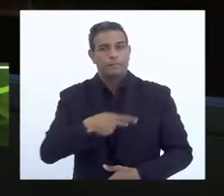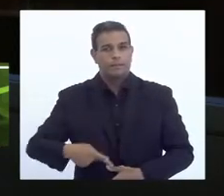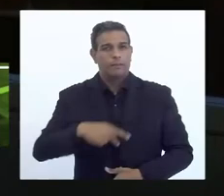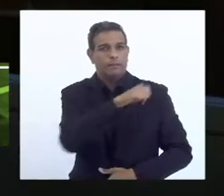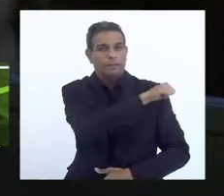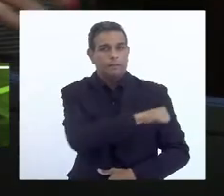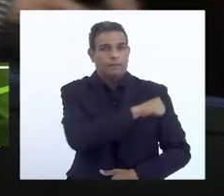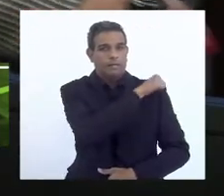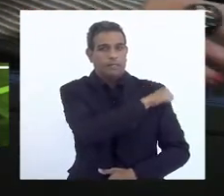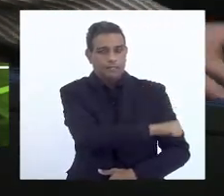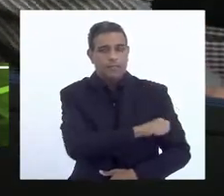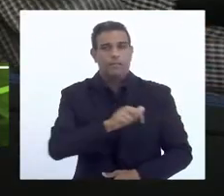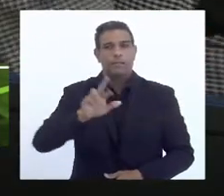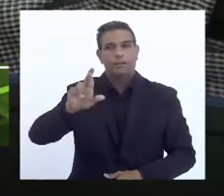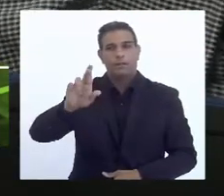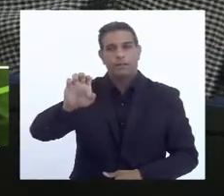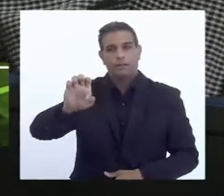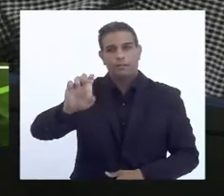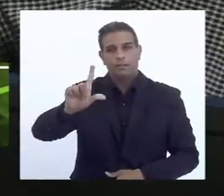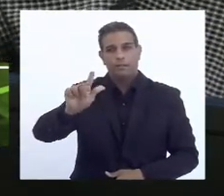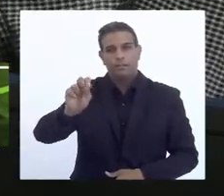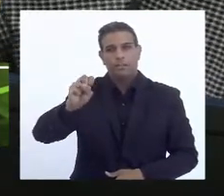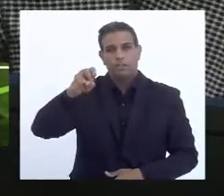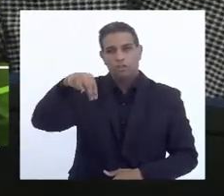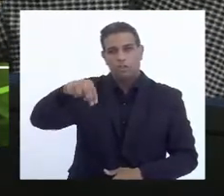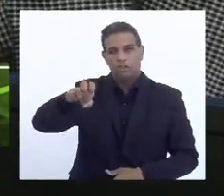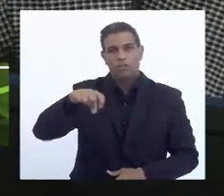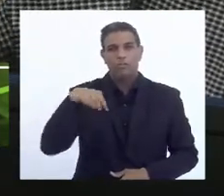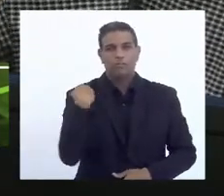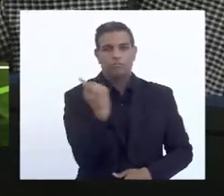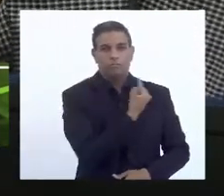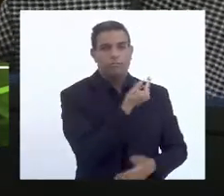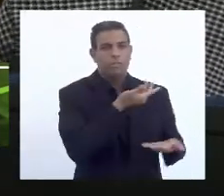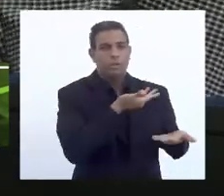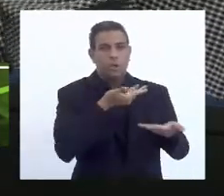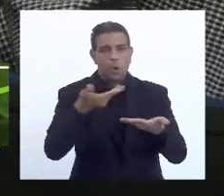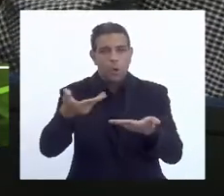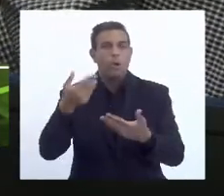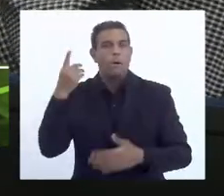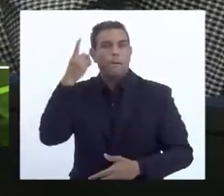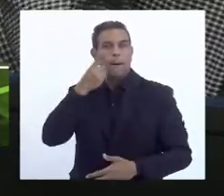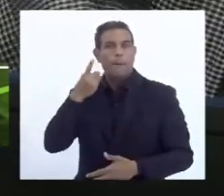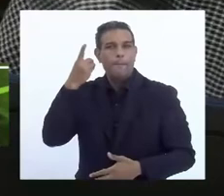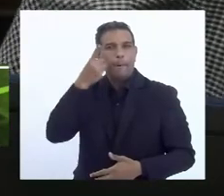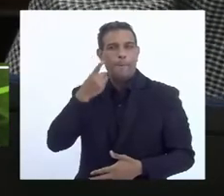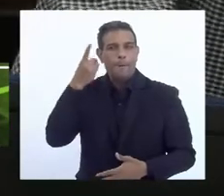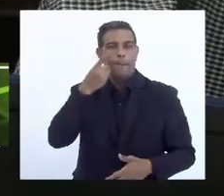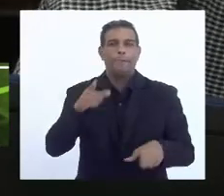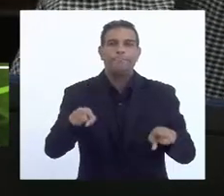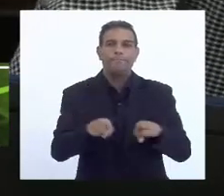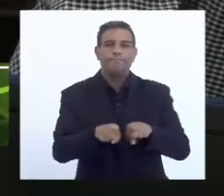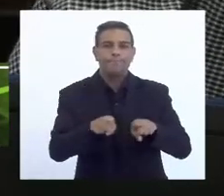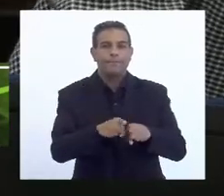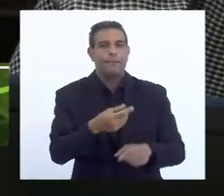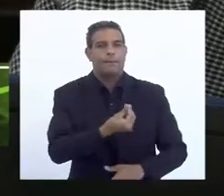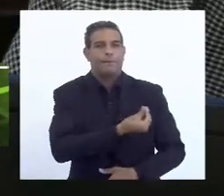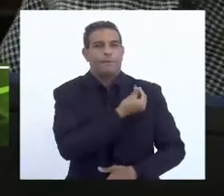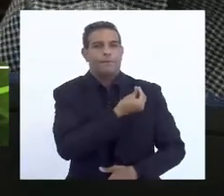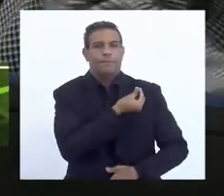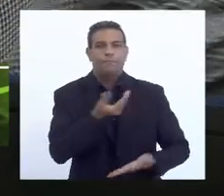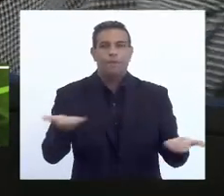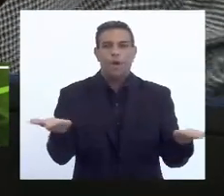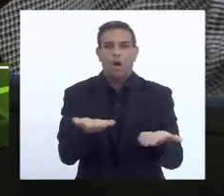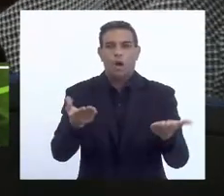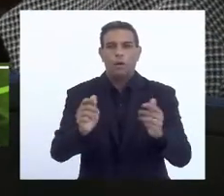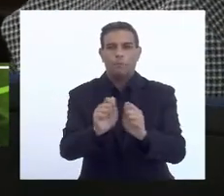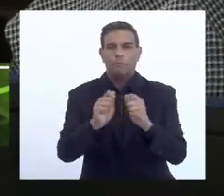enfermeira Rejane, que agora fará o convite às nossas parlamentares, que também estão aqui nesse